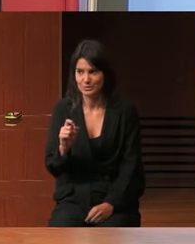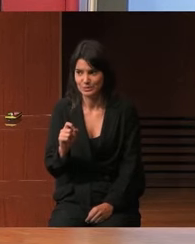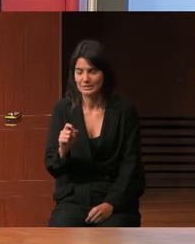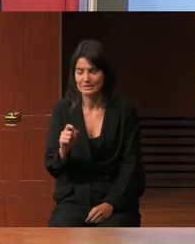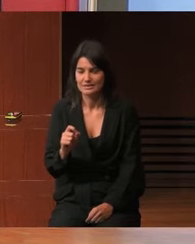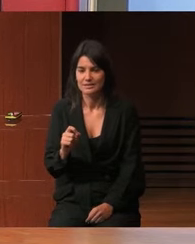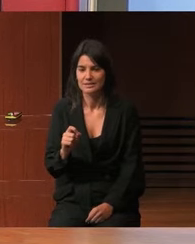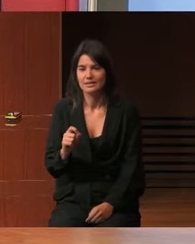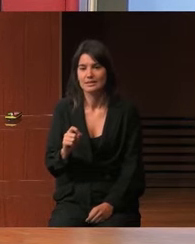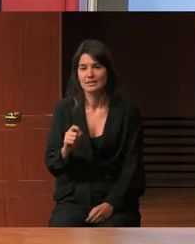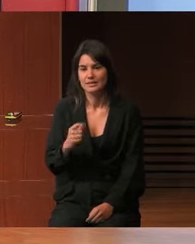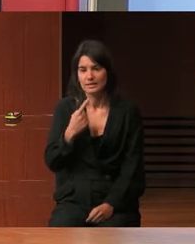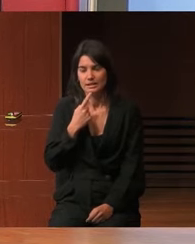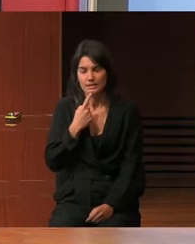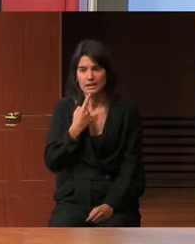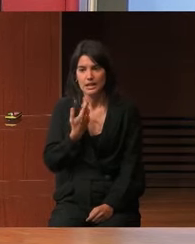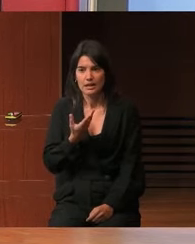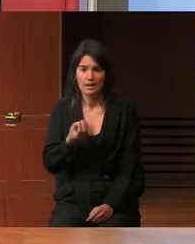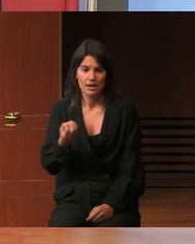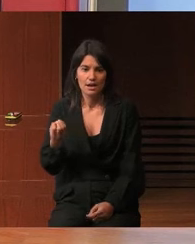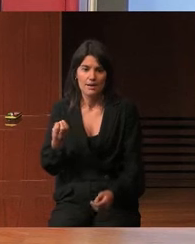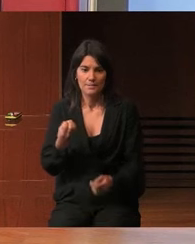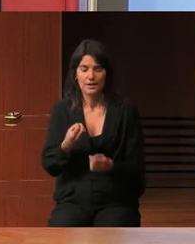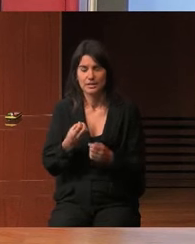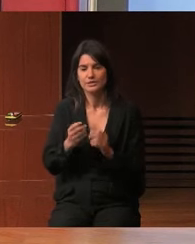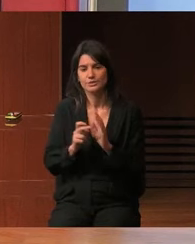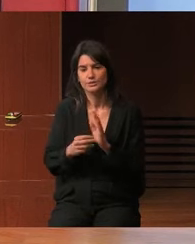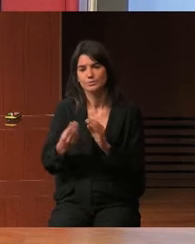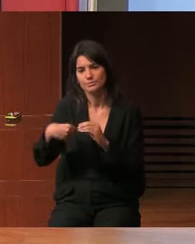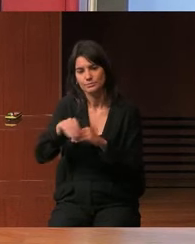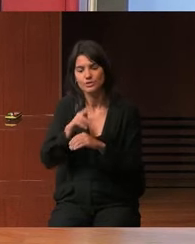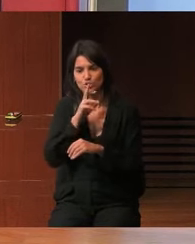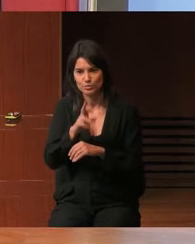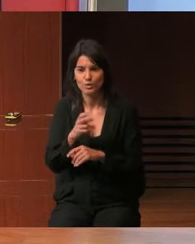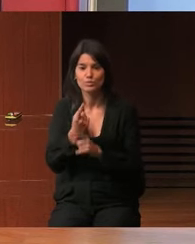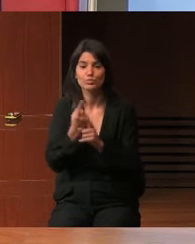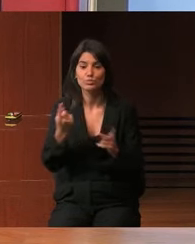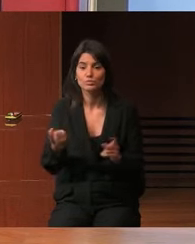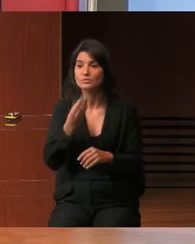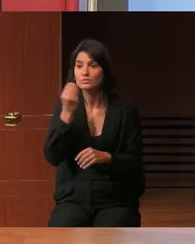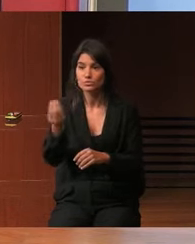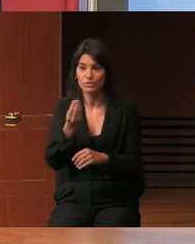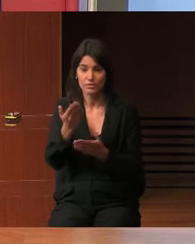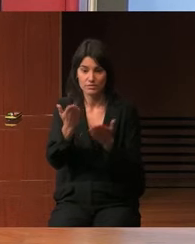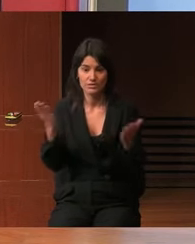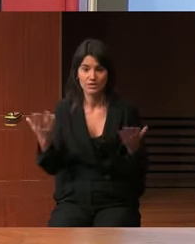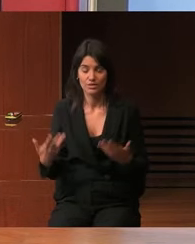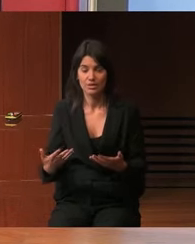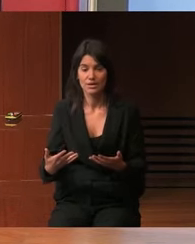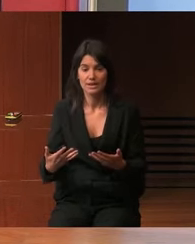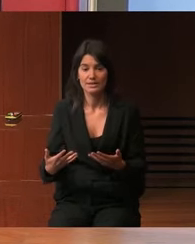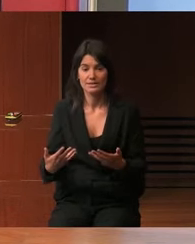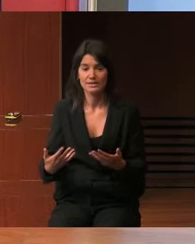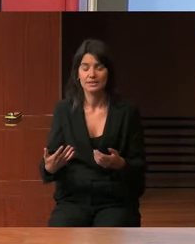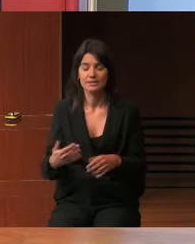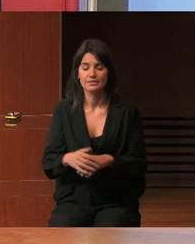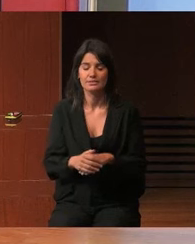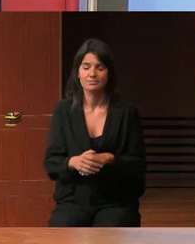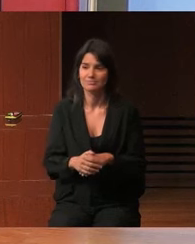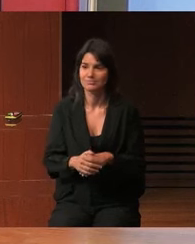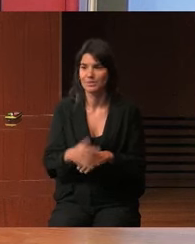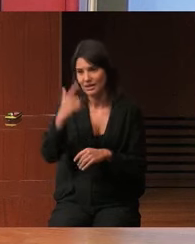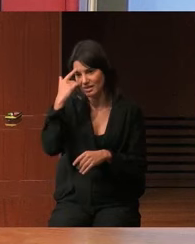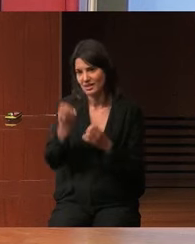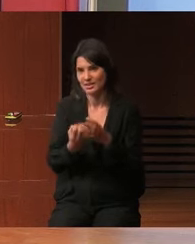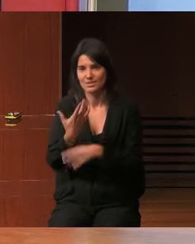Temos aqui mais uma camada interessante de resposta a esta questão, que é... Mas os nossos jovens, hoje em dia, são imensamente